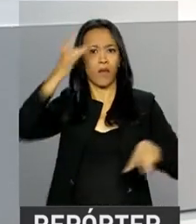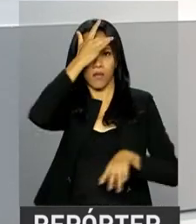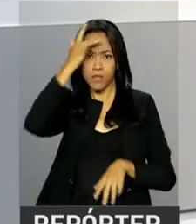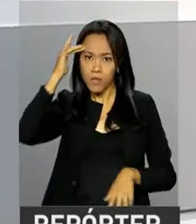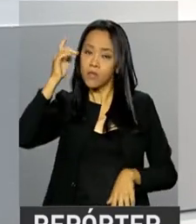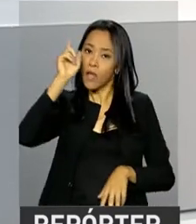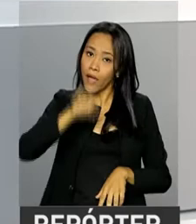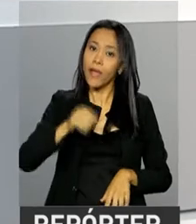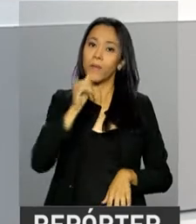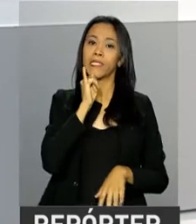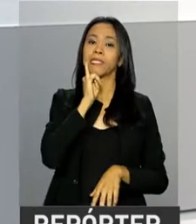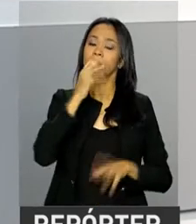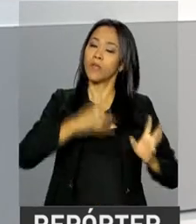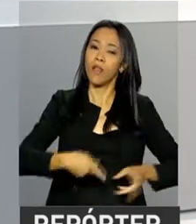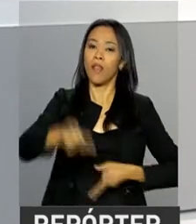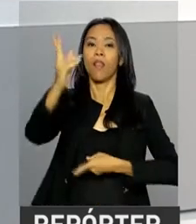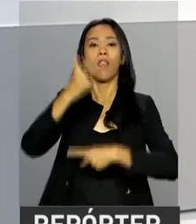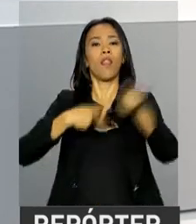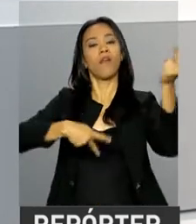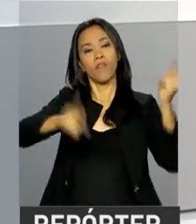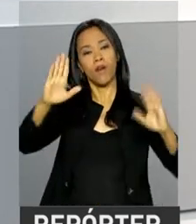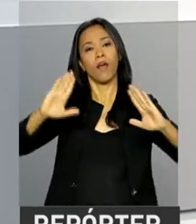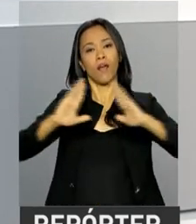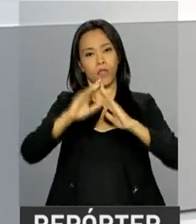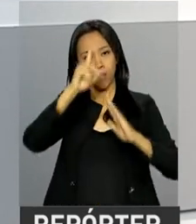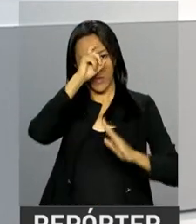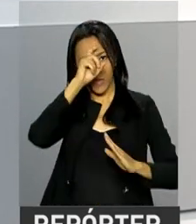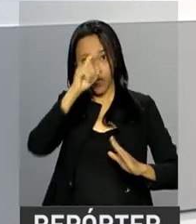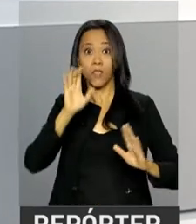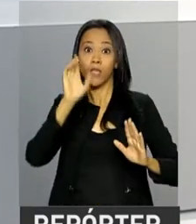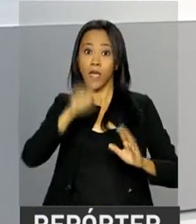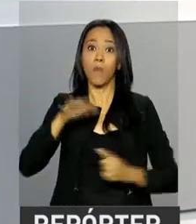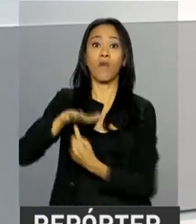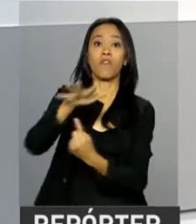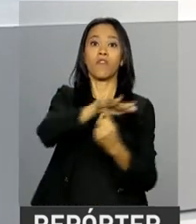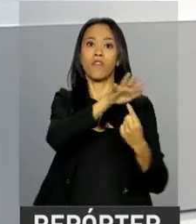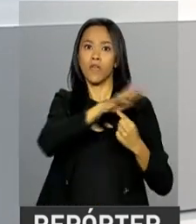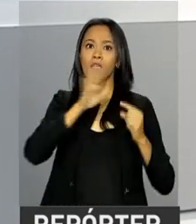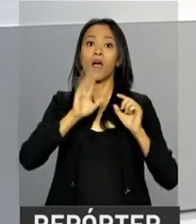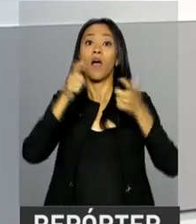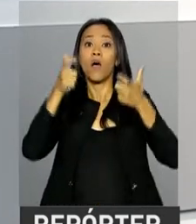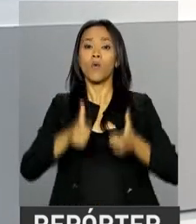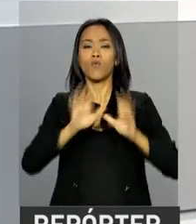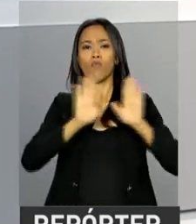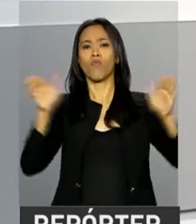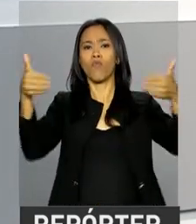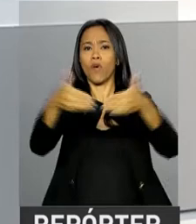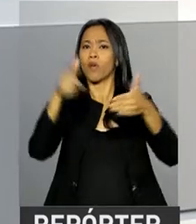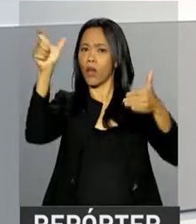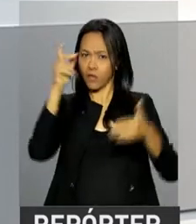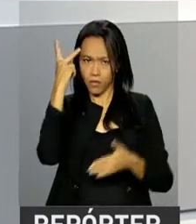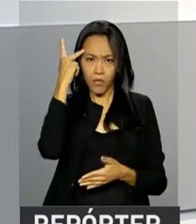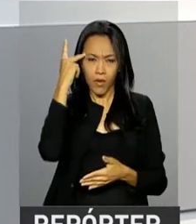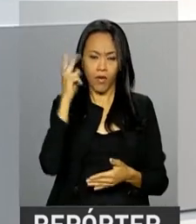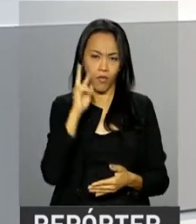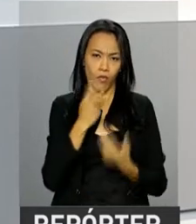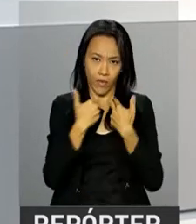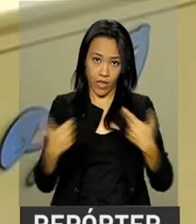para Hospitalar, Feira Mais Fórum, que teve início nesta quarta-feira em São Paulo. O encontro reúne novidades na